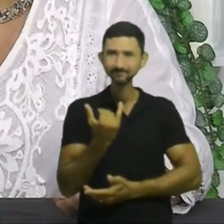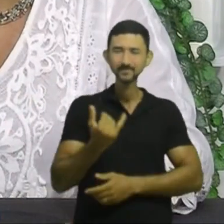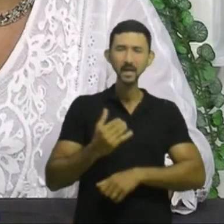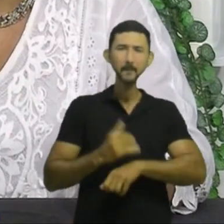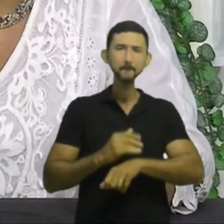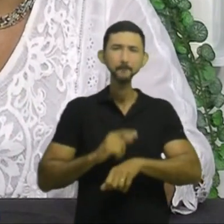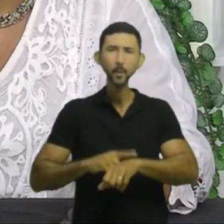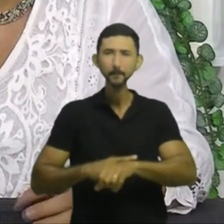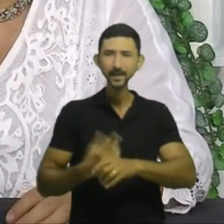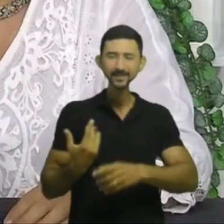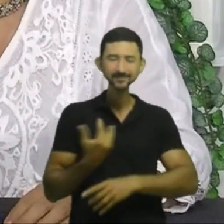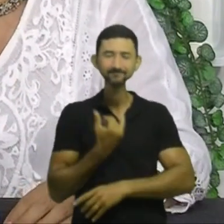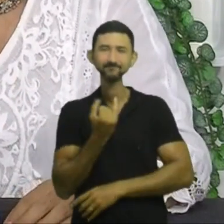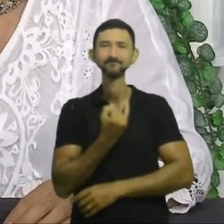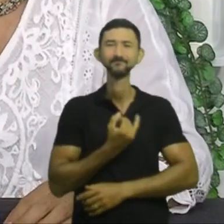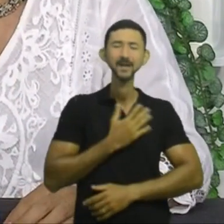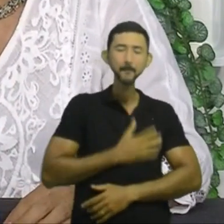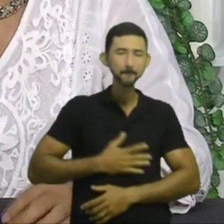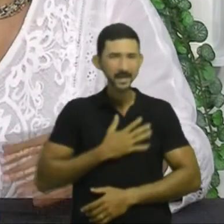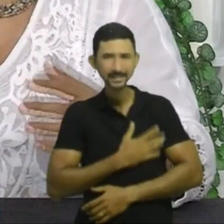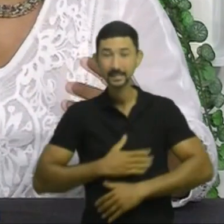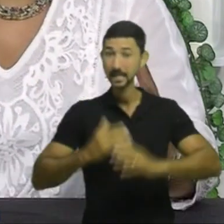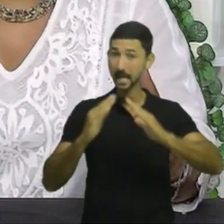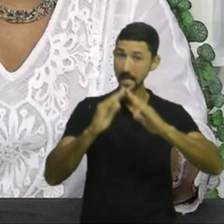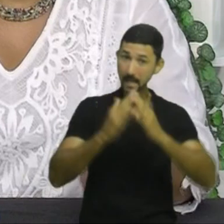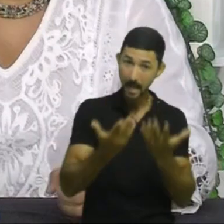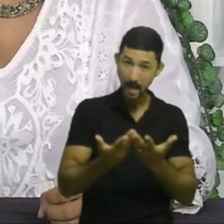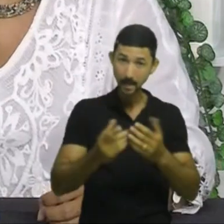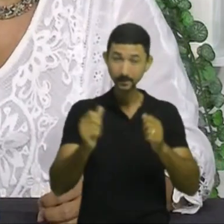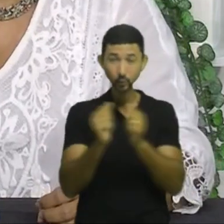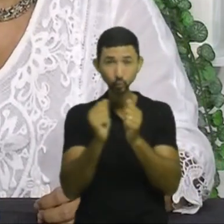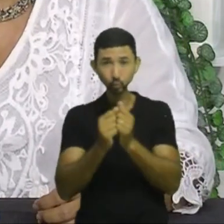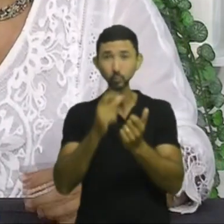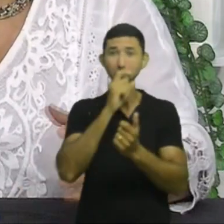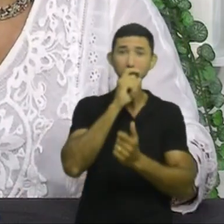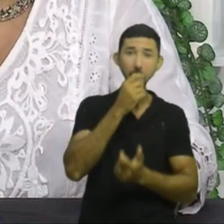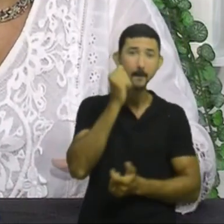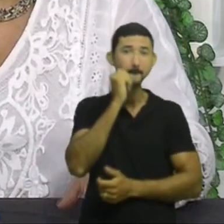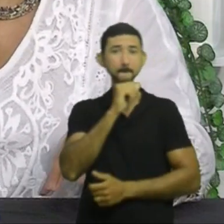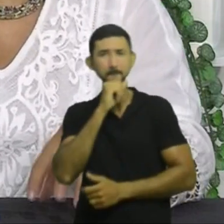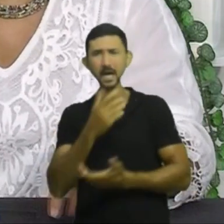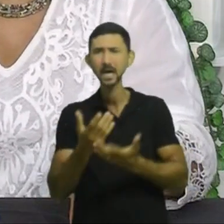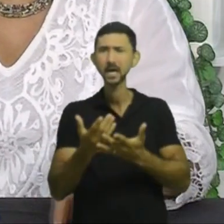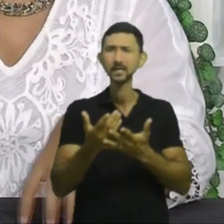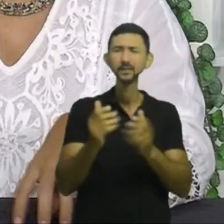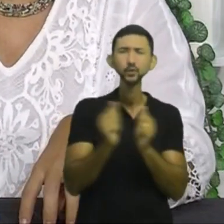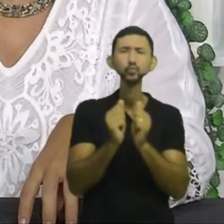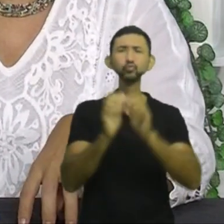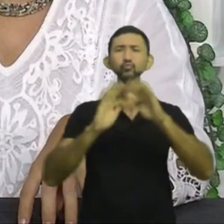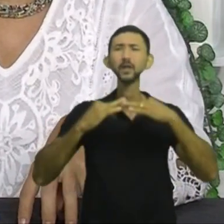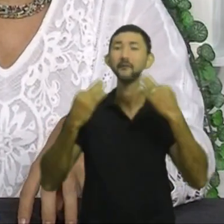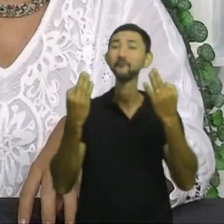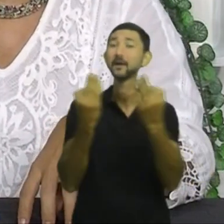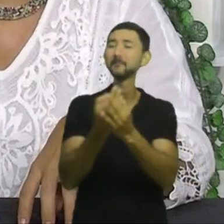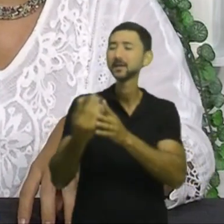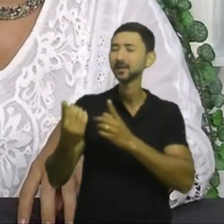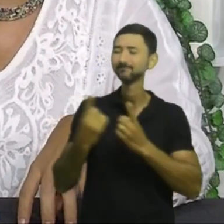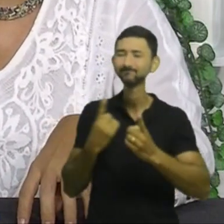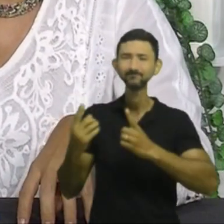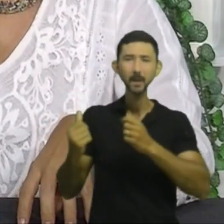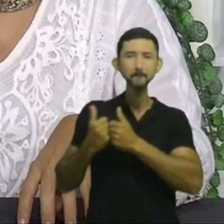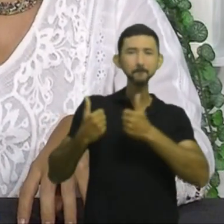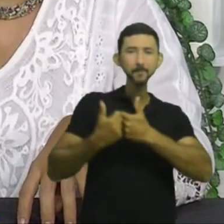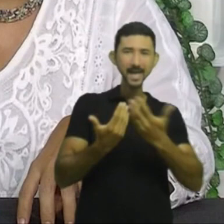para a gente em casa, para a gente fazer com o papai, com a mamãe, com os irmãozinhos, com os primos, aqueles que estiverem próximos da gente,